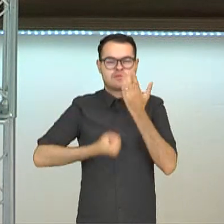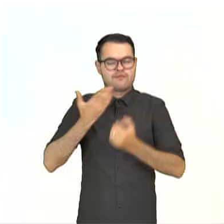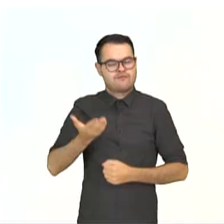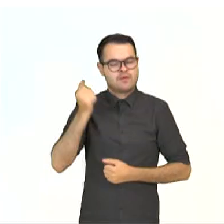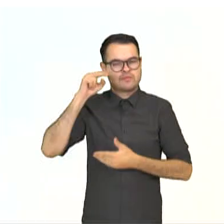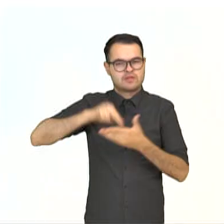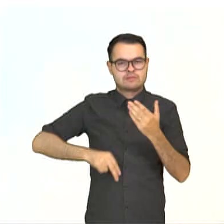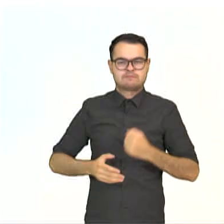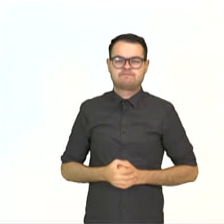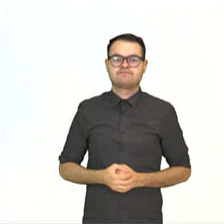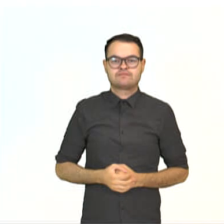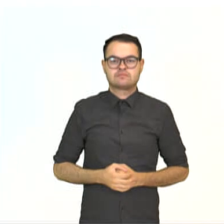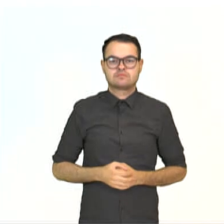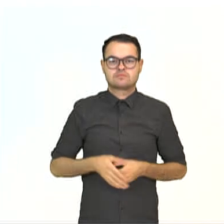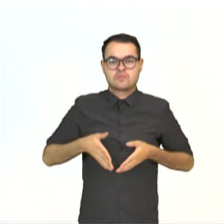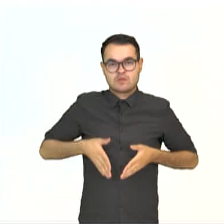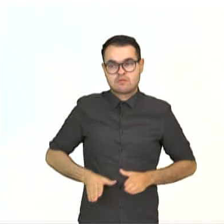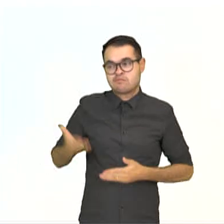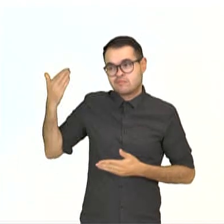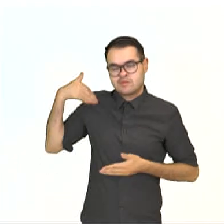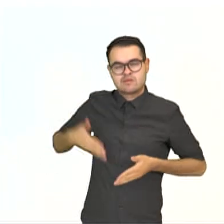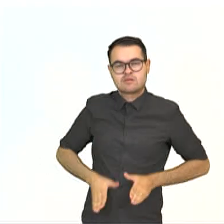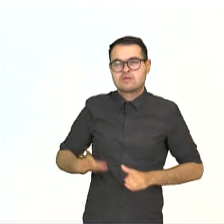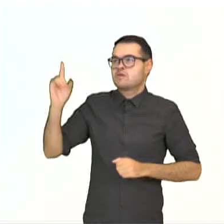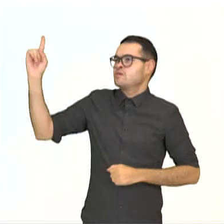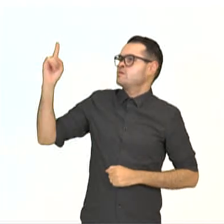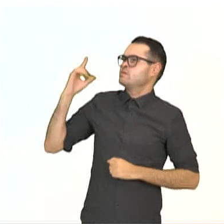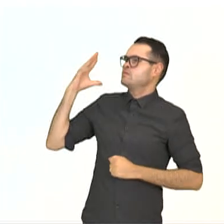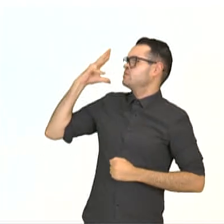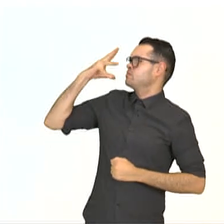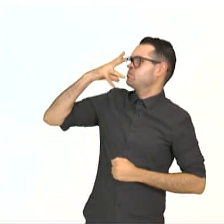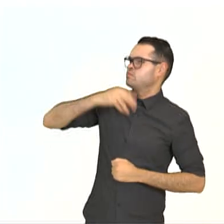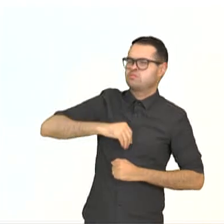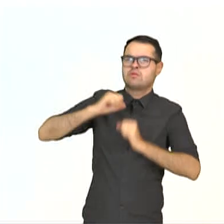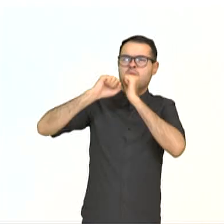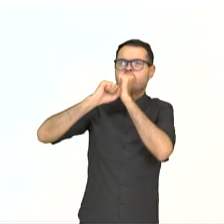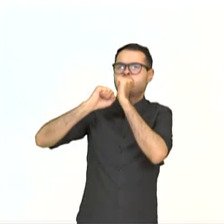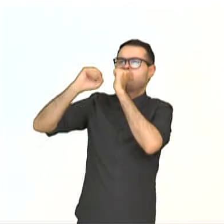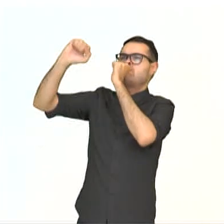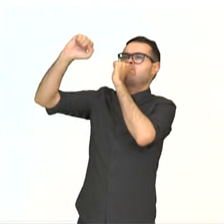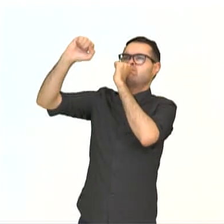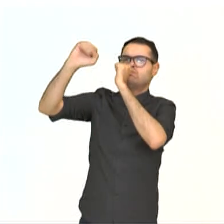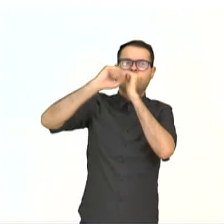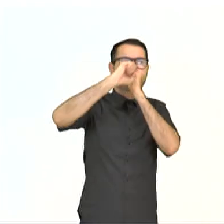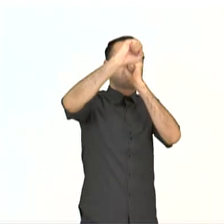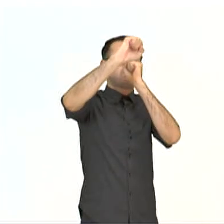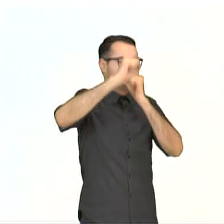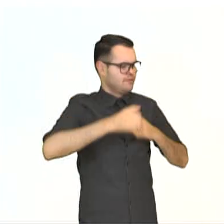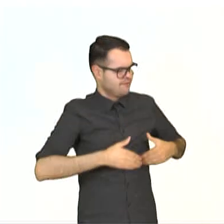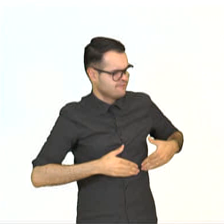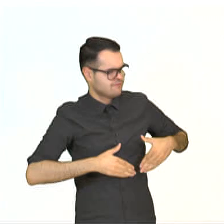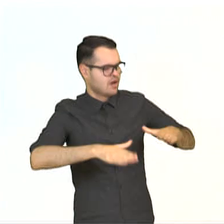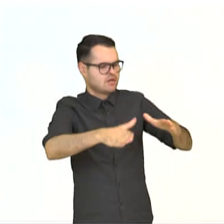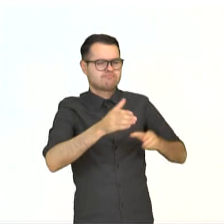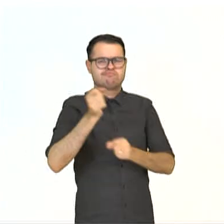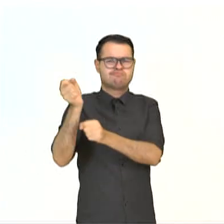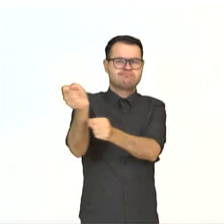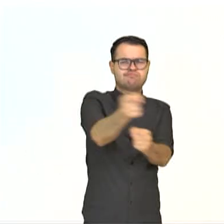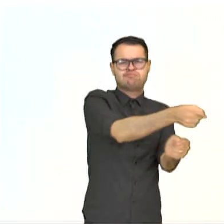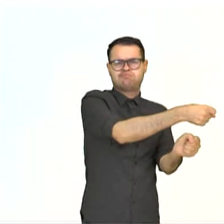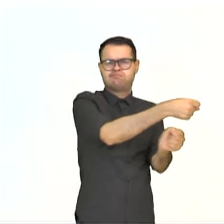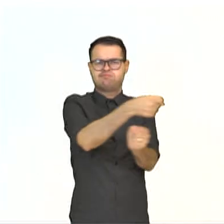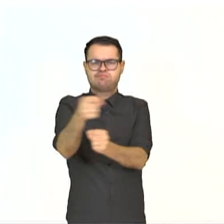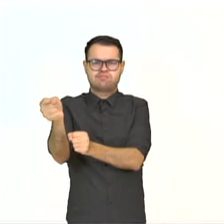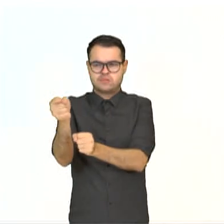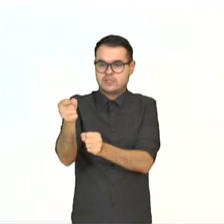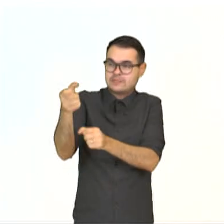Adélia? Quando nasci, um anjo esbelto, desses que tocam trombeta, anunciou: vai carregar bandeira, cargo